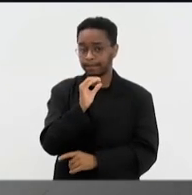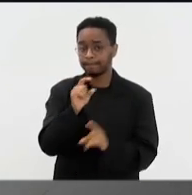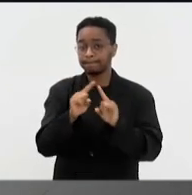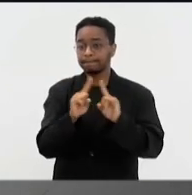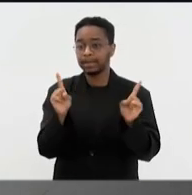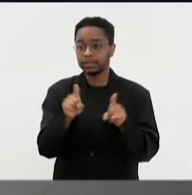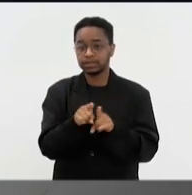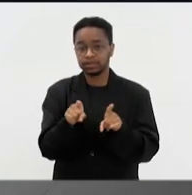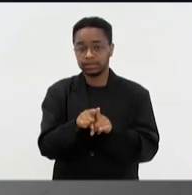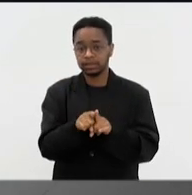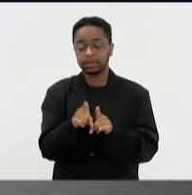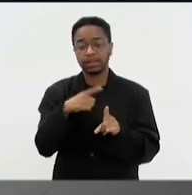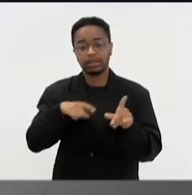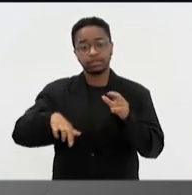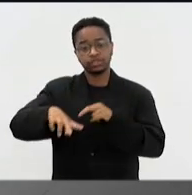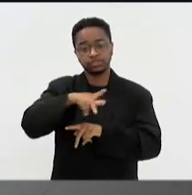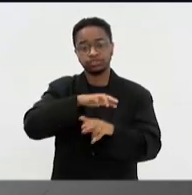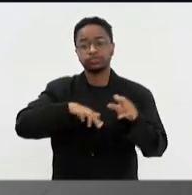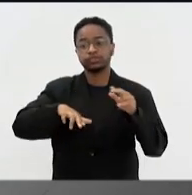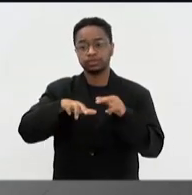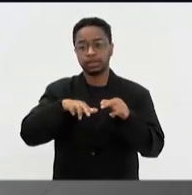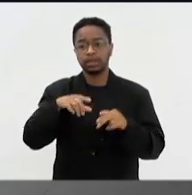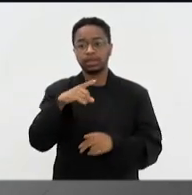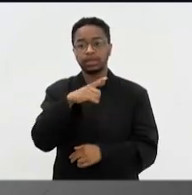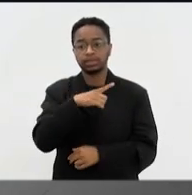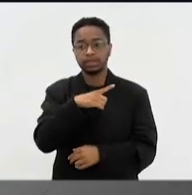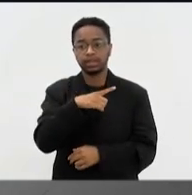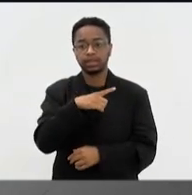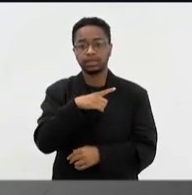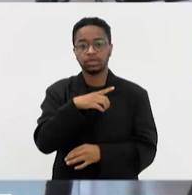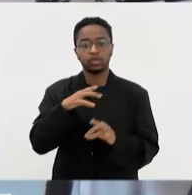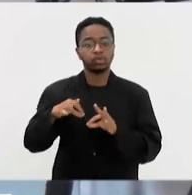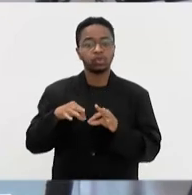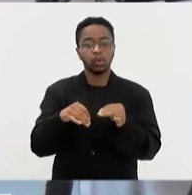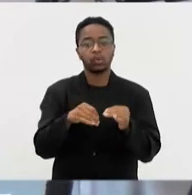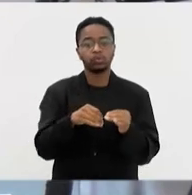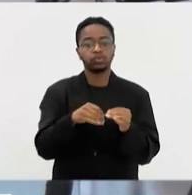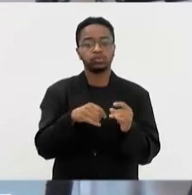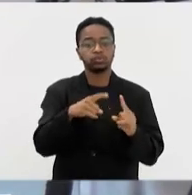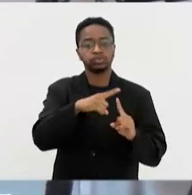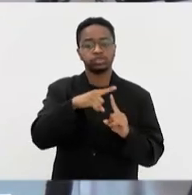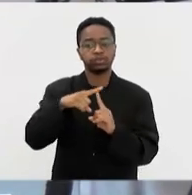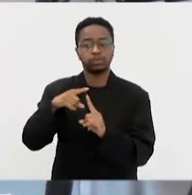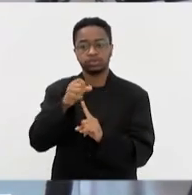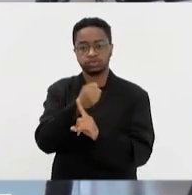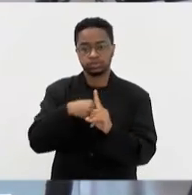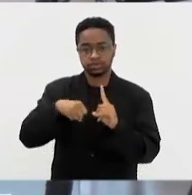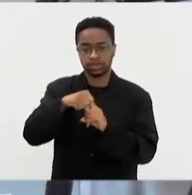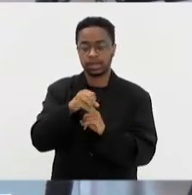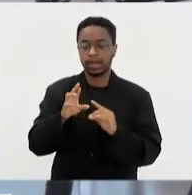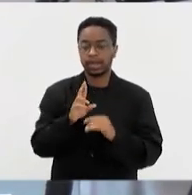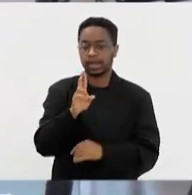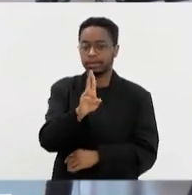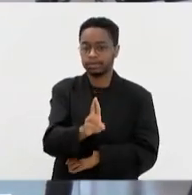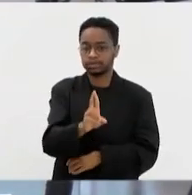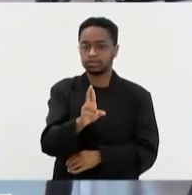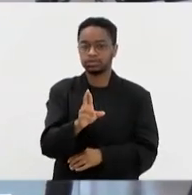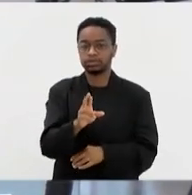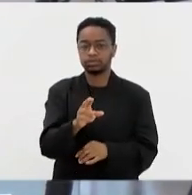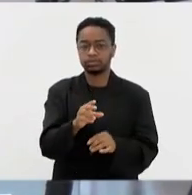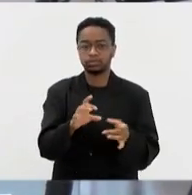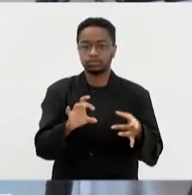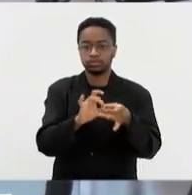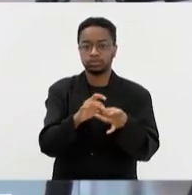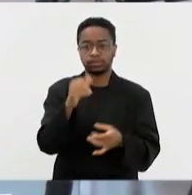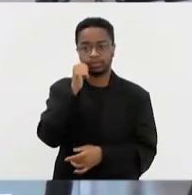como diversificamos. É isso aí. Nós temos, assim, todos os segmentos da sociedade representativa através da mulher. Só olhar para